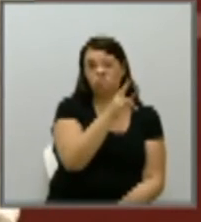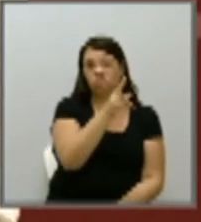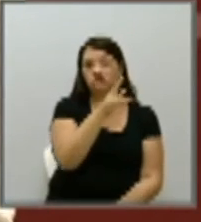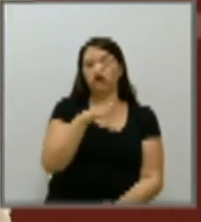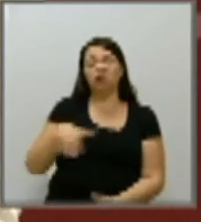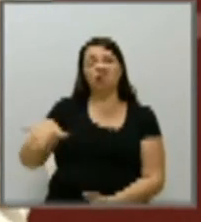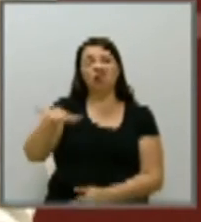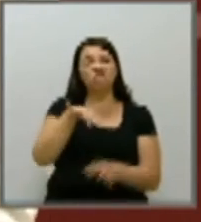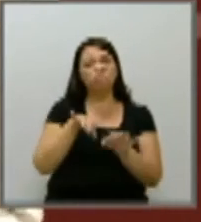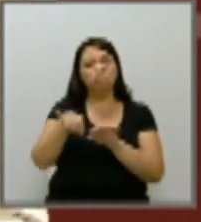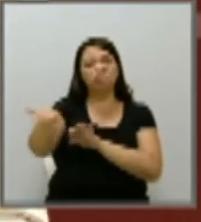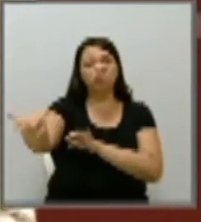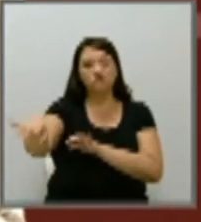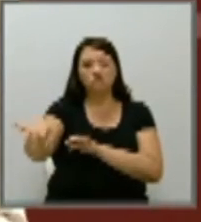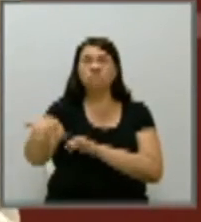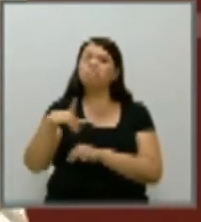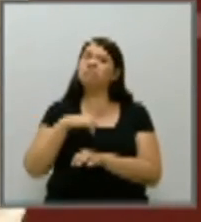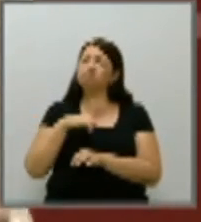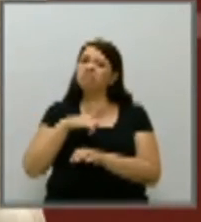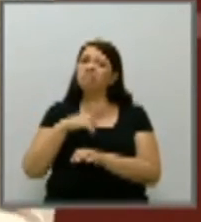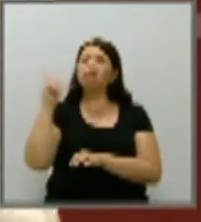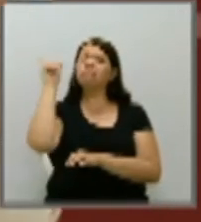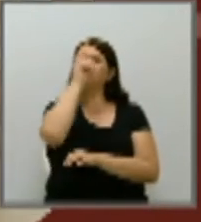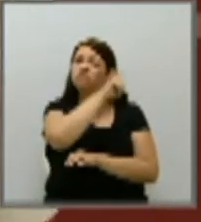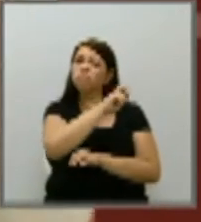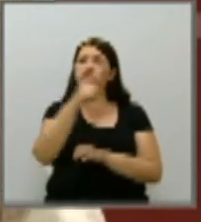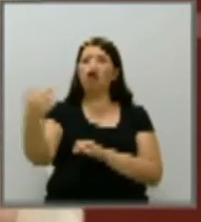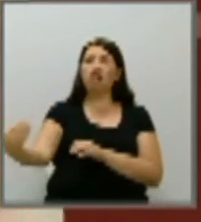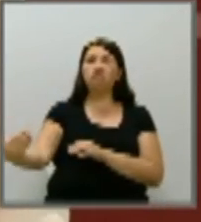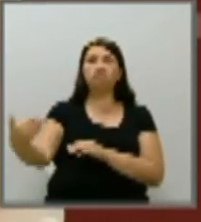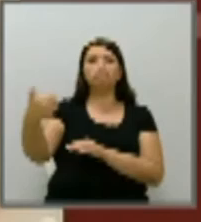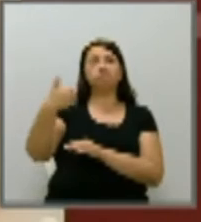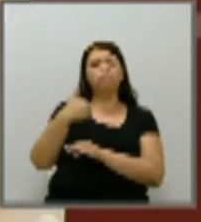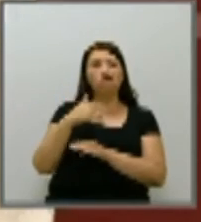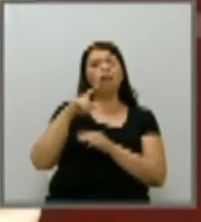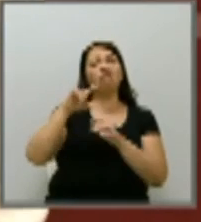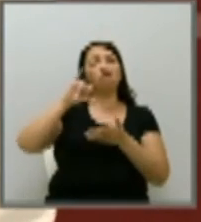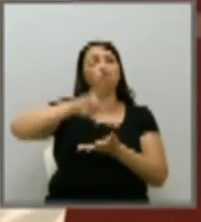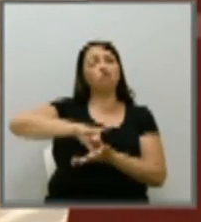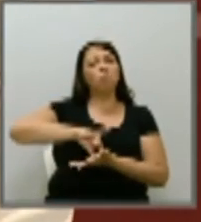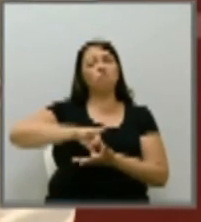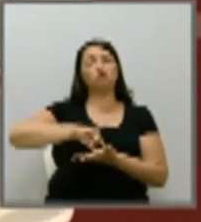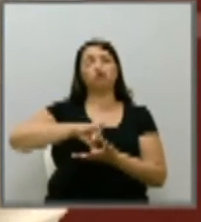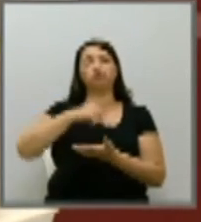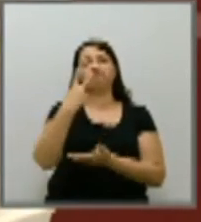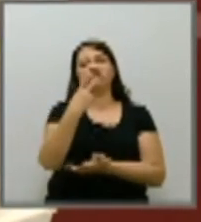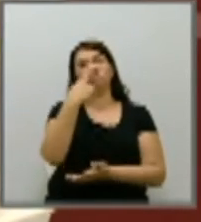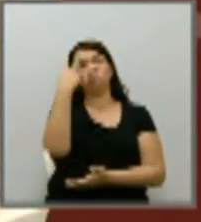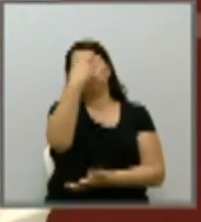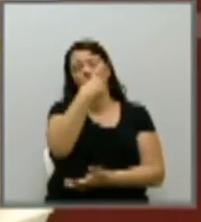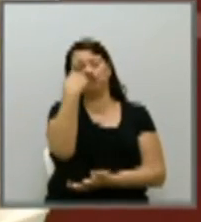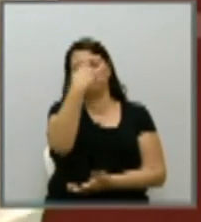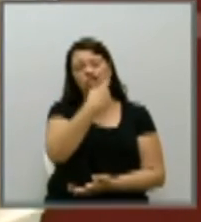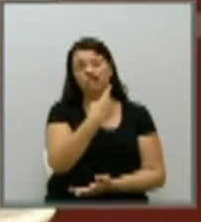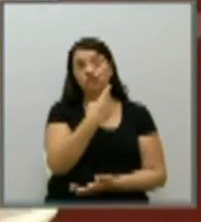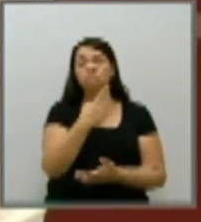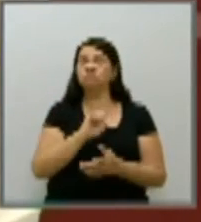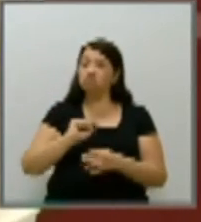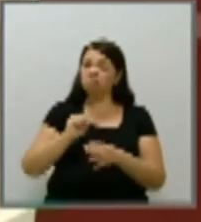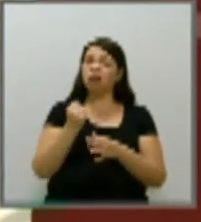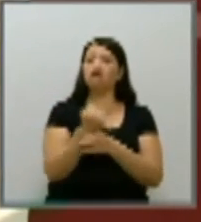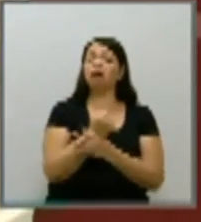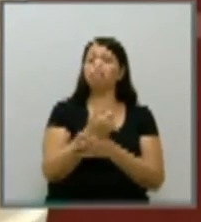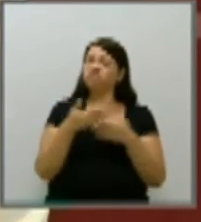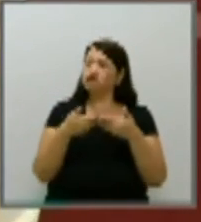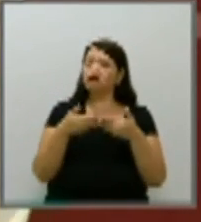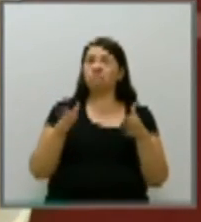distantes da cidade têm grande dificuldade de se deslocar até o 24 horas. Portanto, nós precisamos garantir que esses postos fiquem